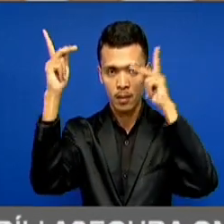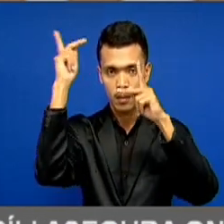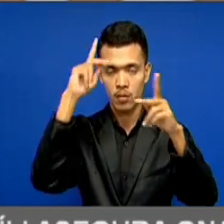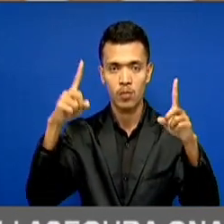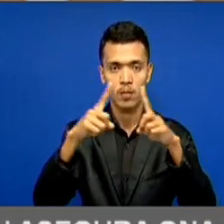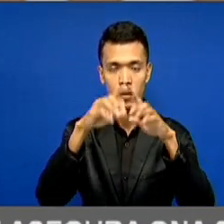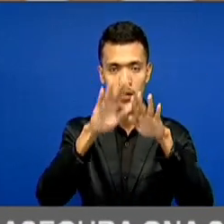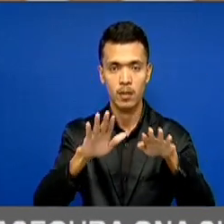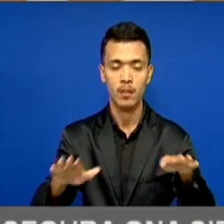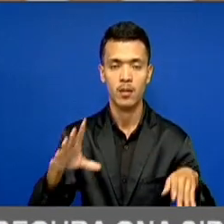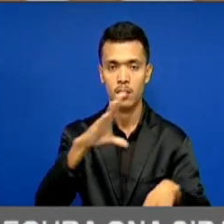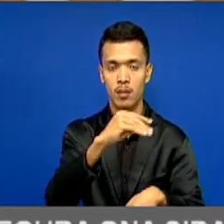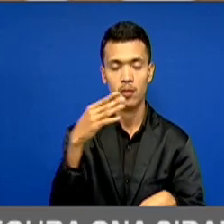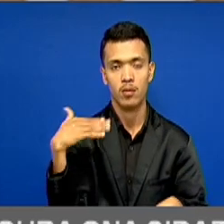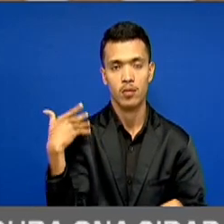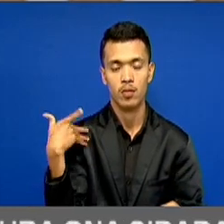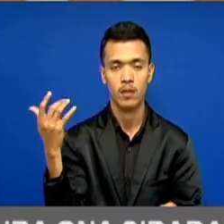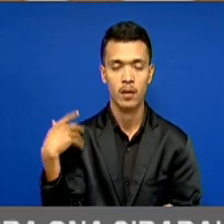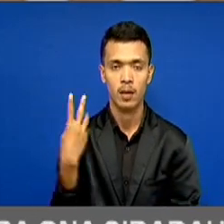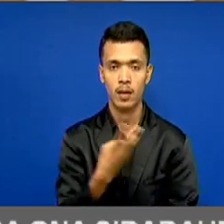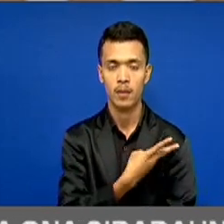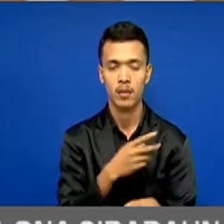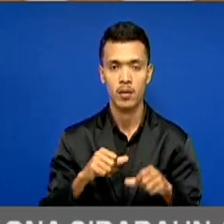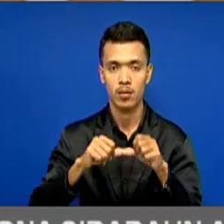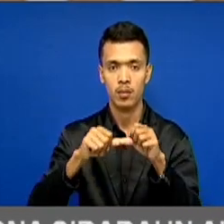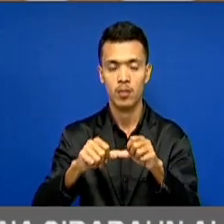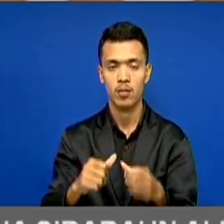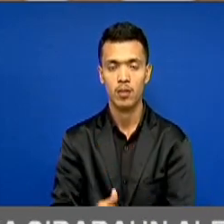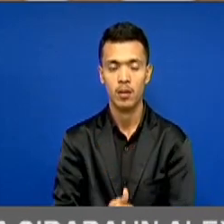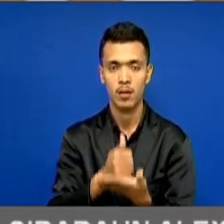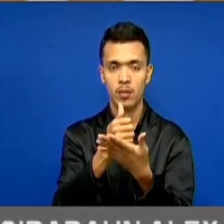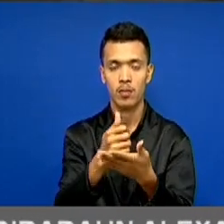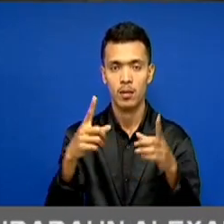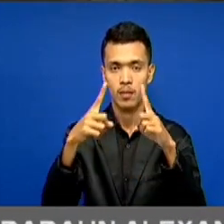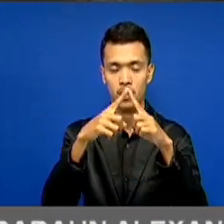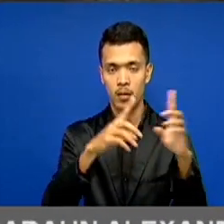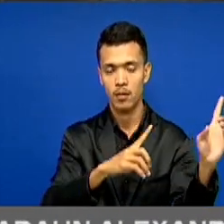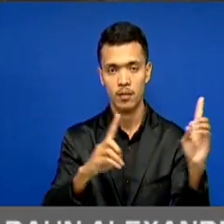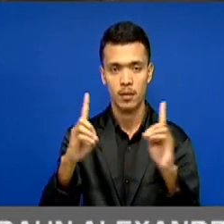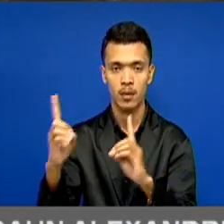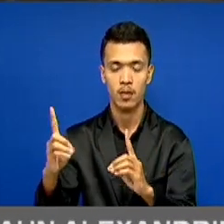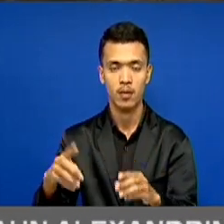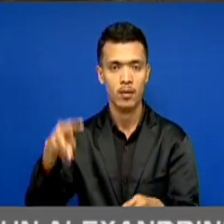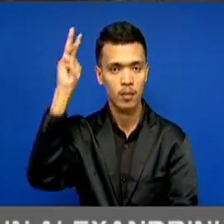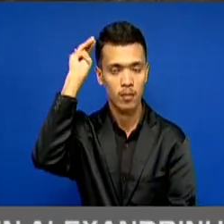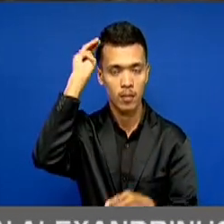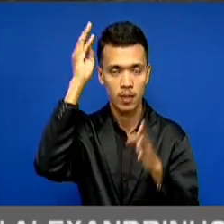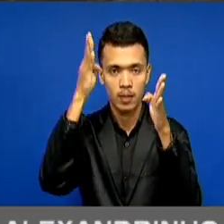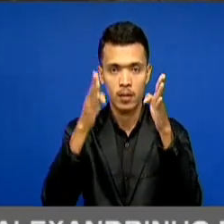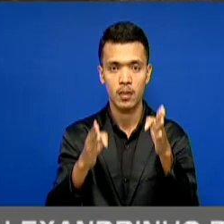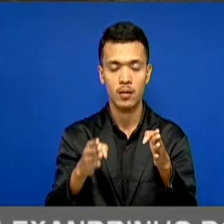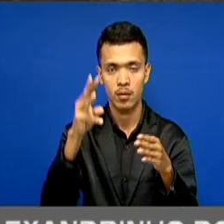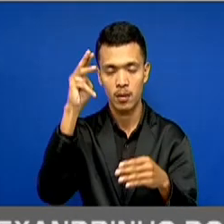jovem. No AMIS continua o apoio para a implementação. Ministra Solidariedade Social